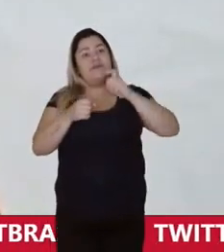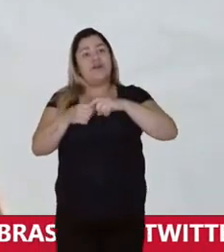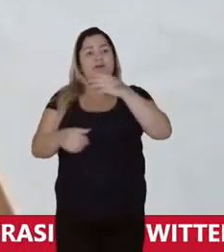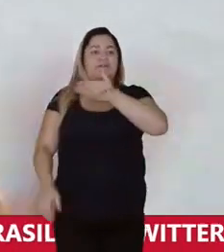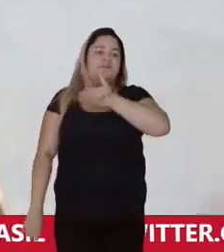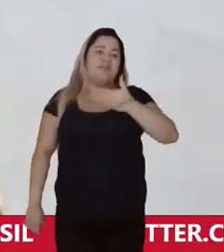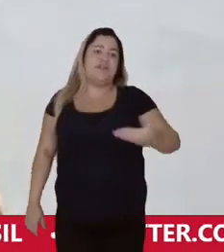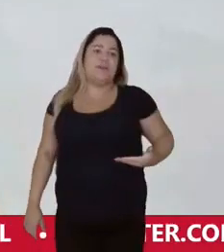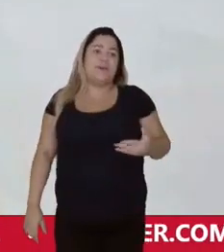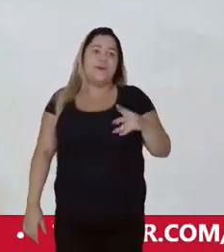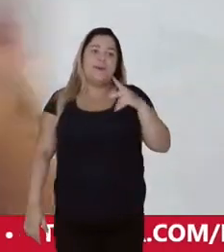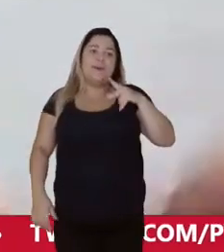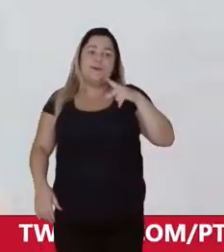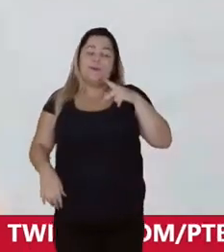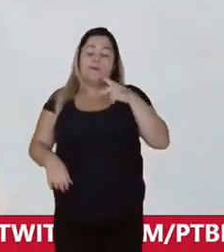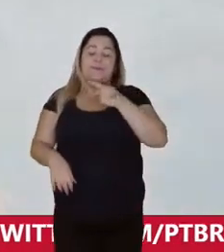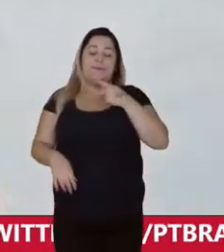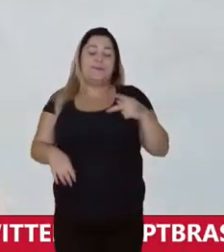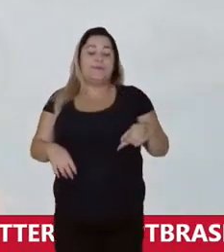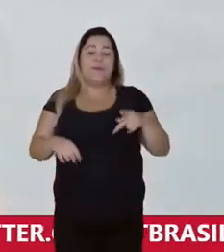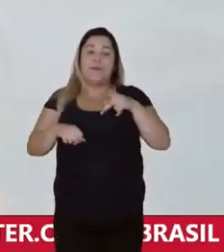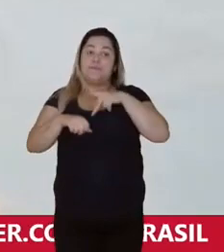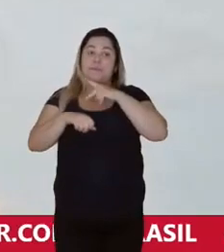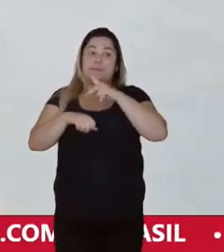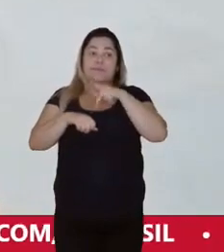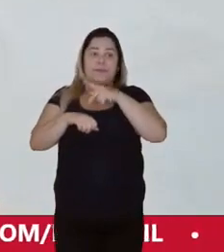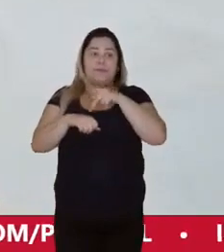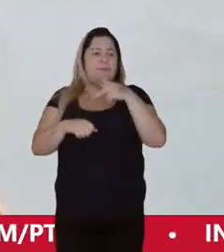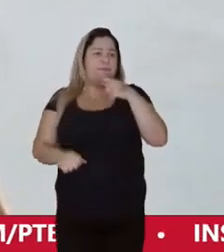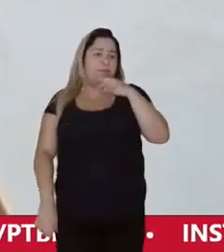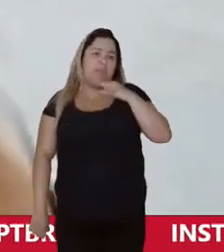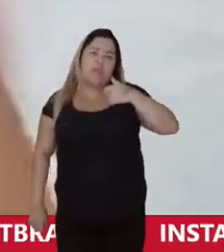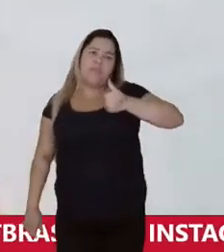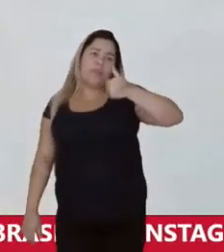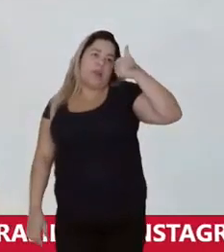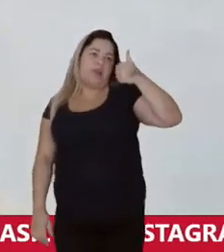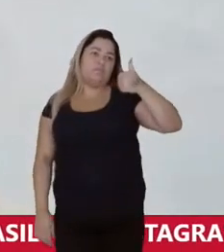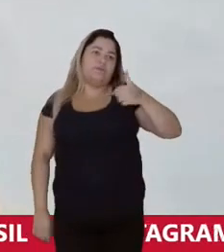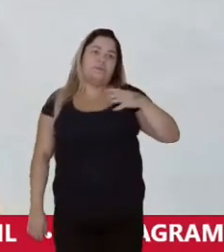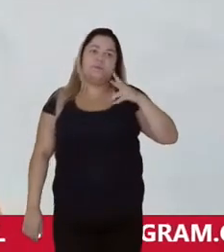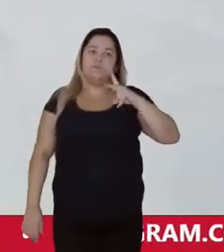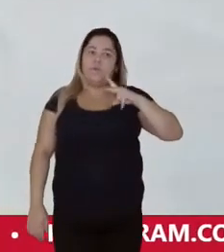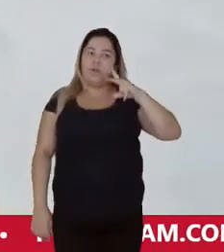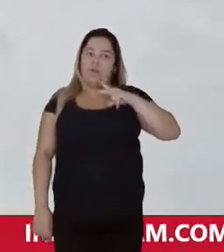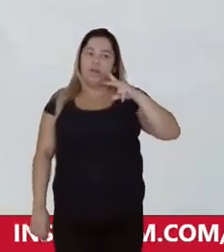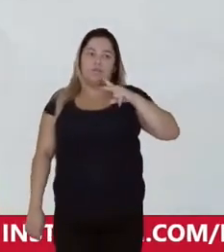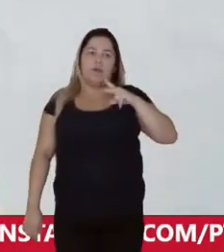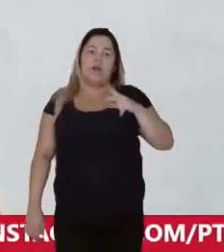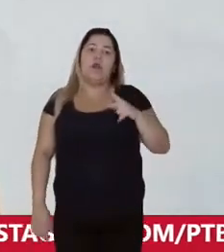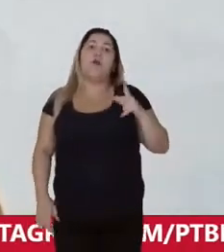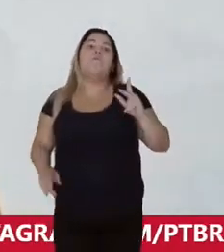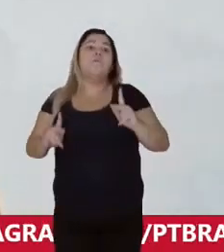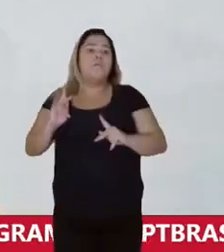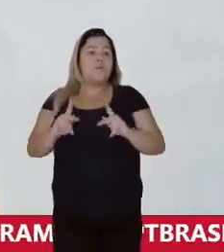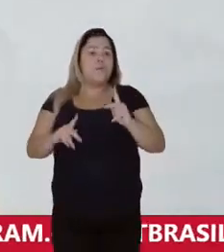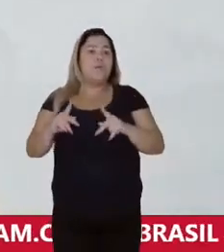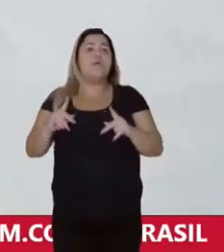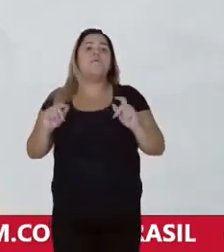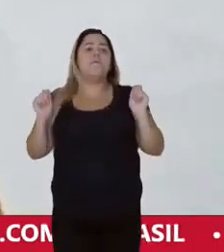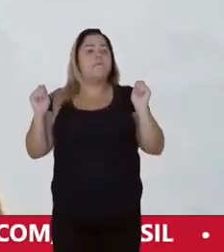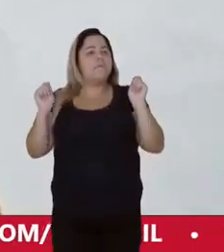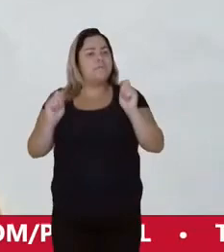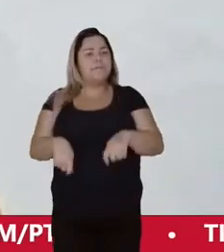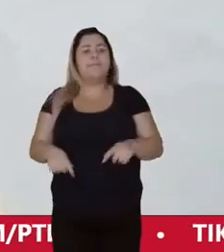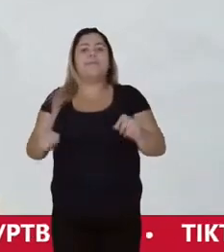esse país. Não porque o PT é melhor ou porque é uma questão pessoal, não. É porque o povo precisa. Nós